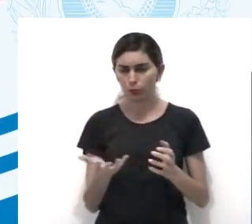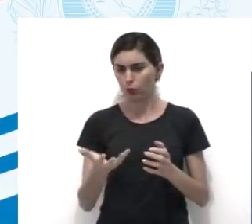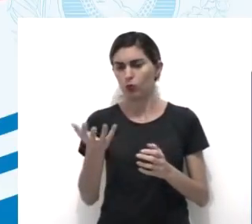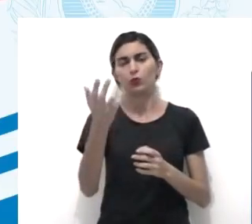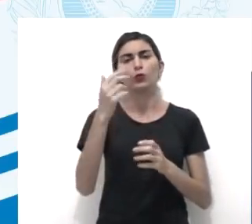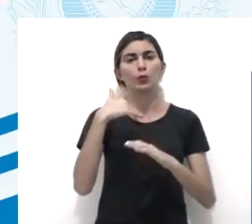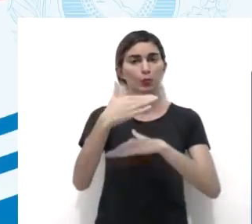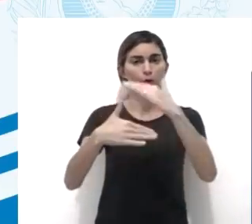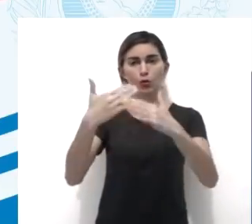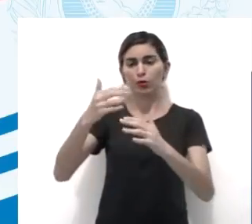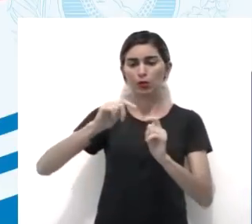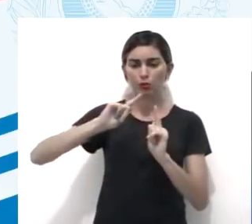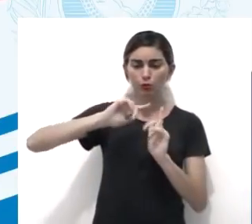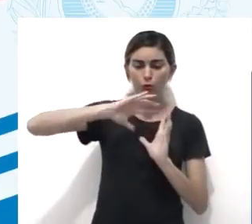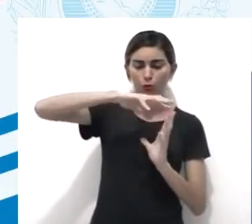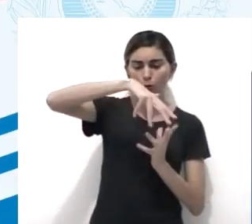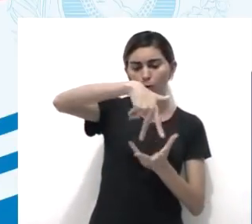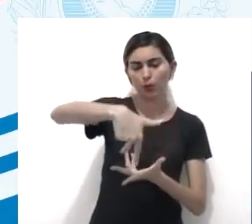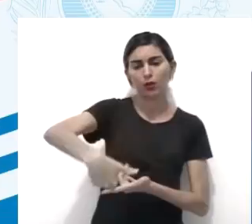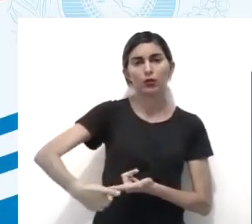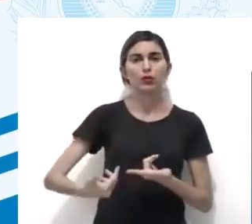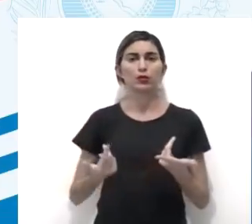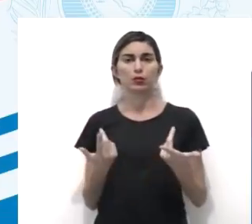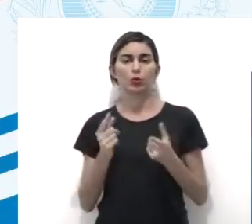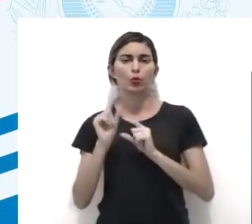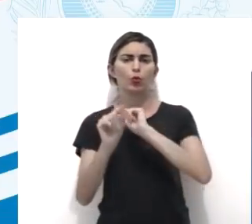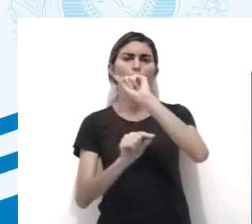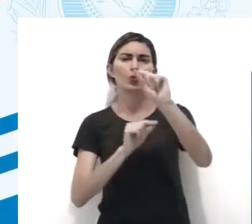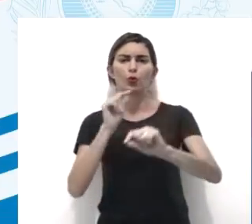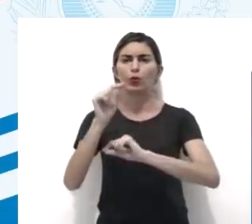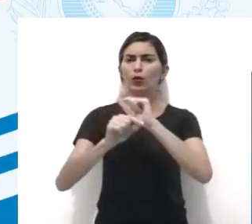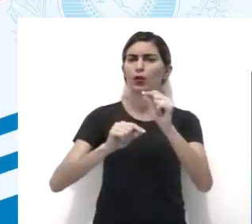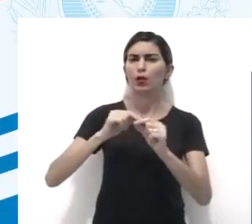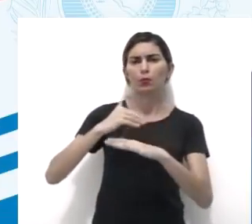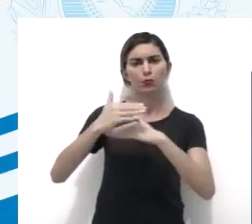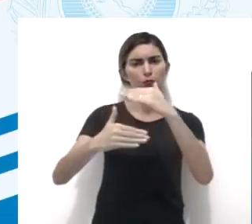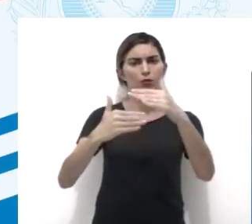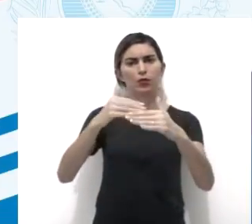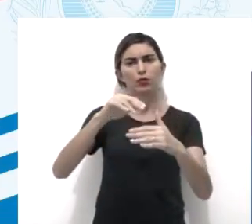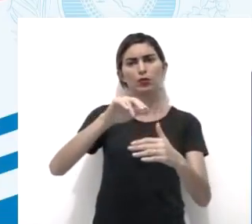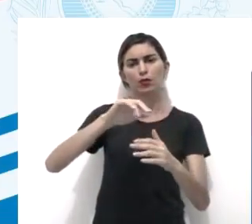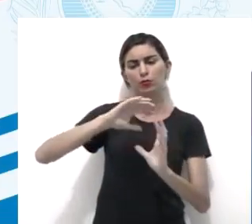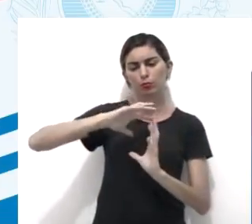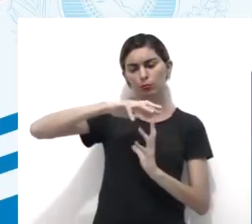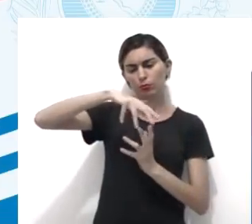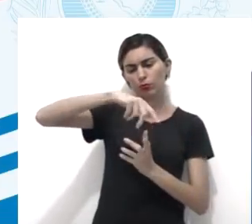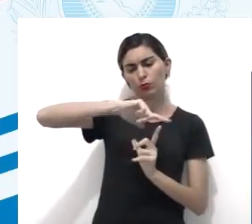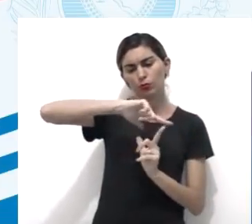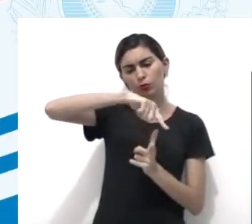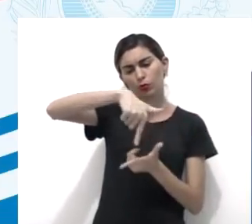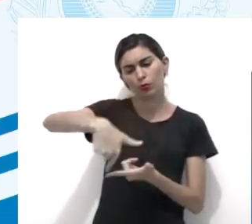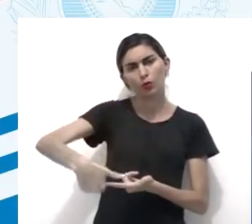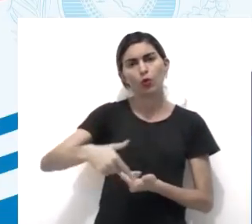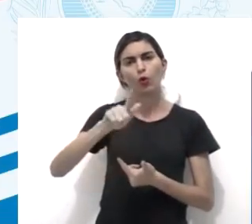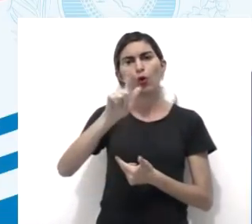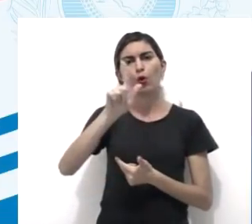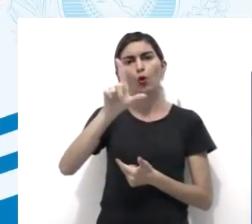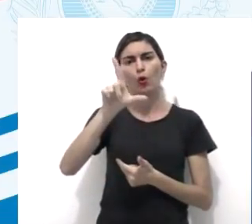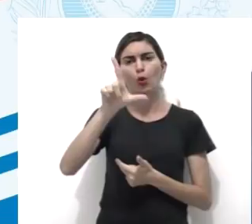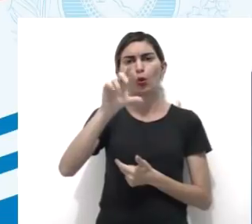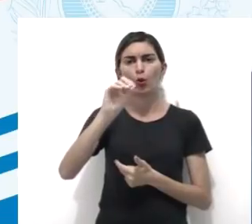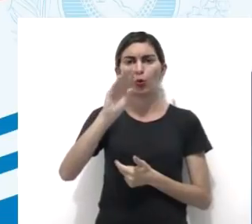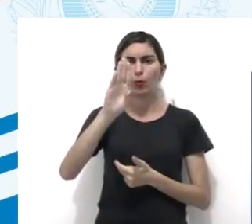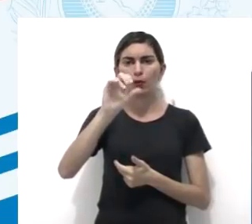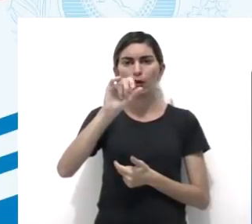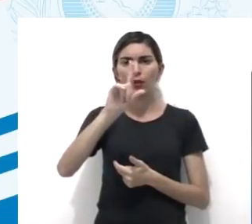esse processo de globalização. Mas o que vem a ser exatamente esse processo? Vale aqui a gente refletir